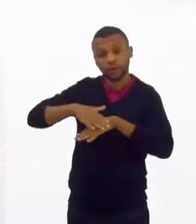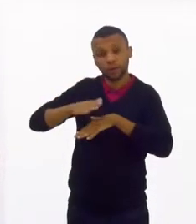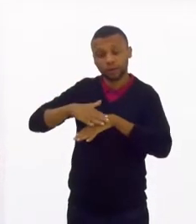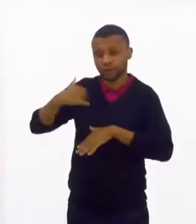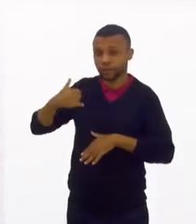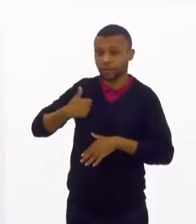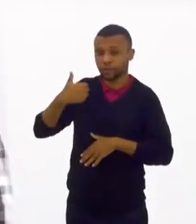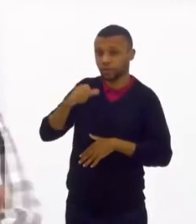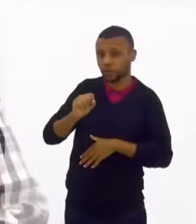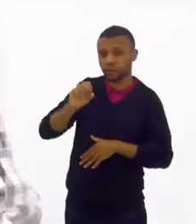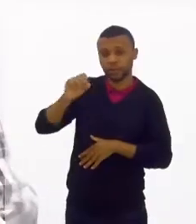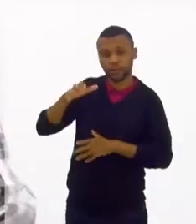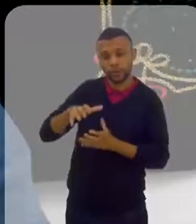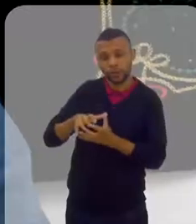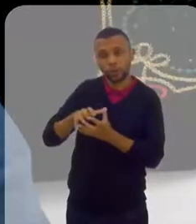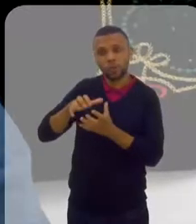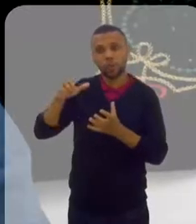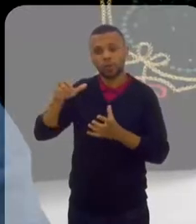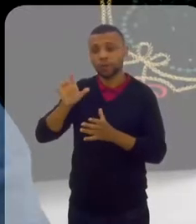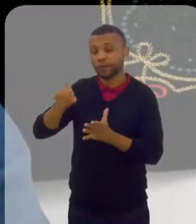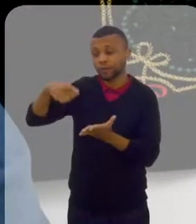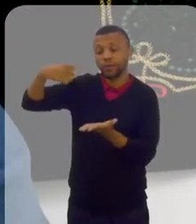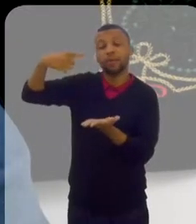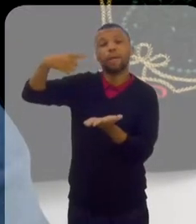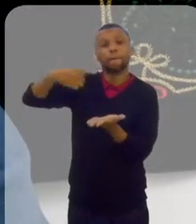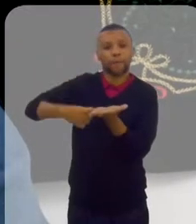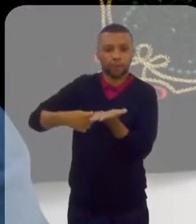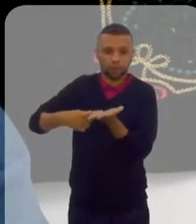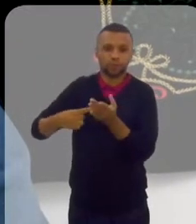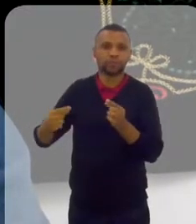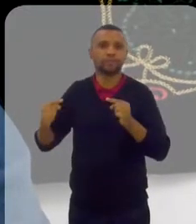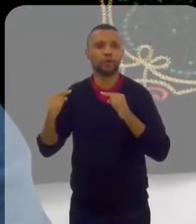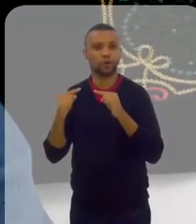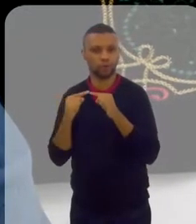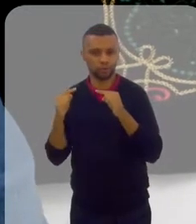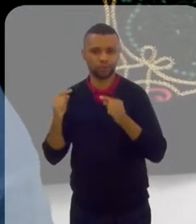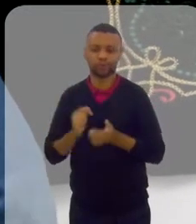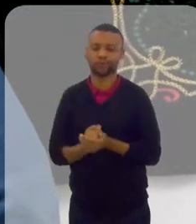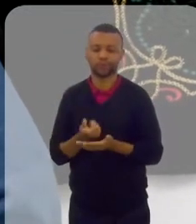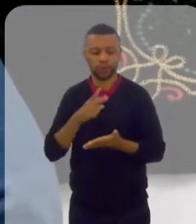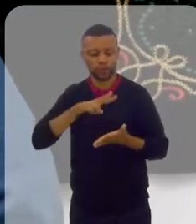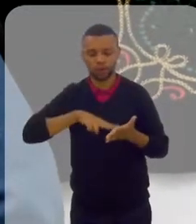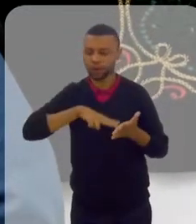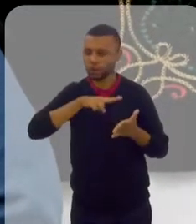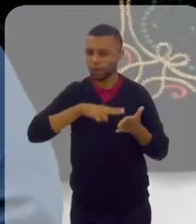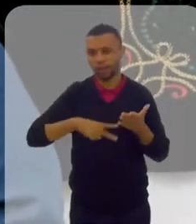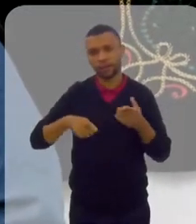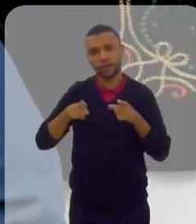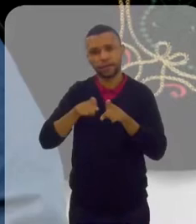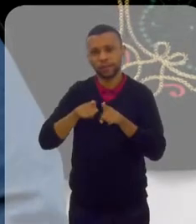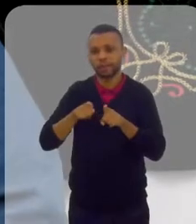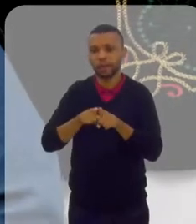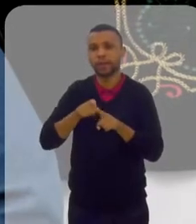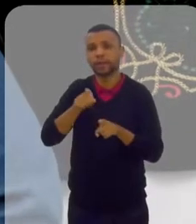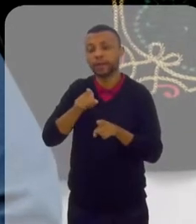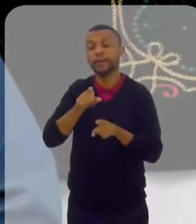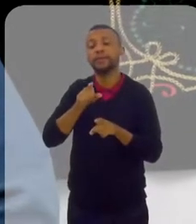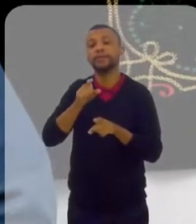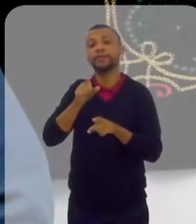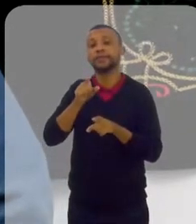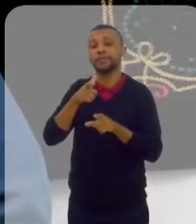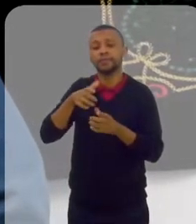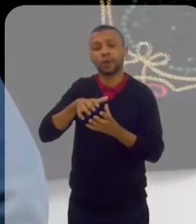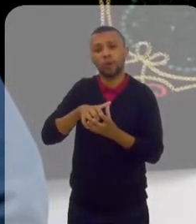anos. Sim. Então, através... Foi quando ele fez o acordo. Isso, o acordo, certo. Que, pelo exato. Que eu li também, quanto